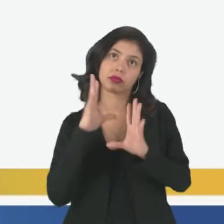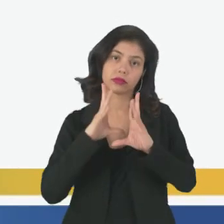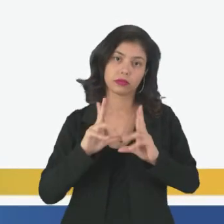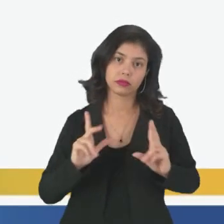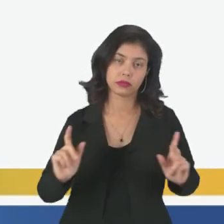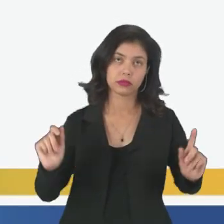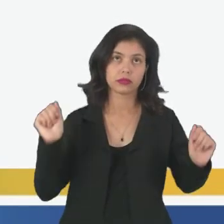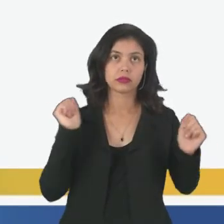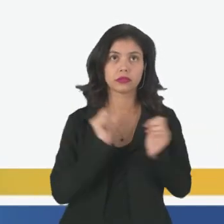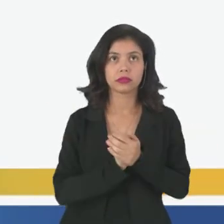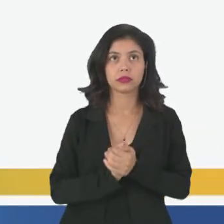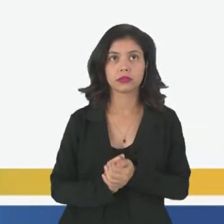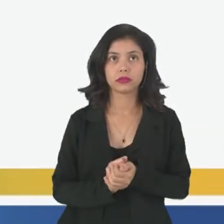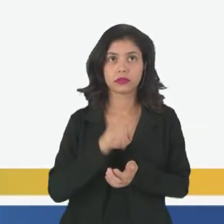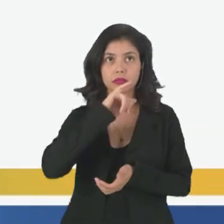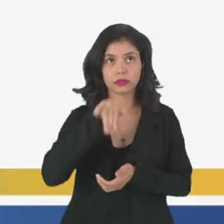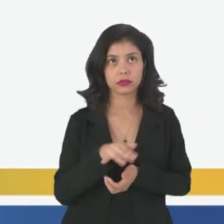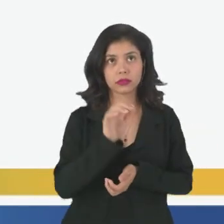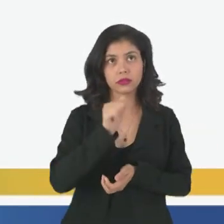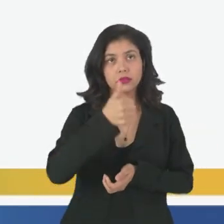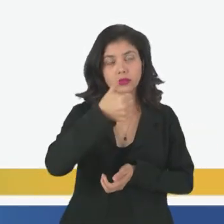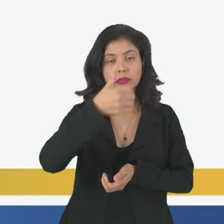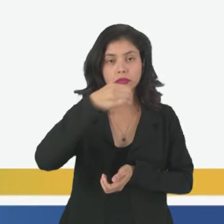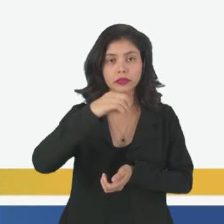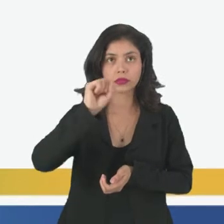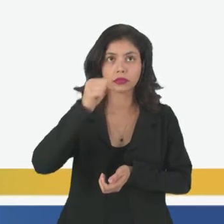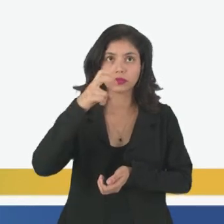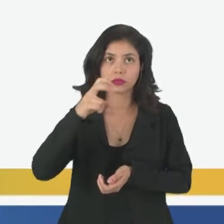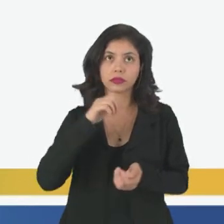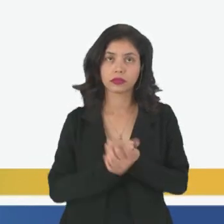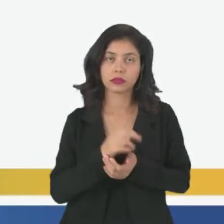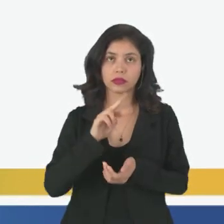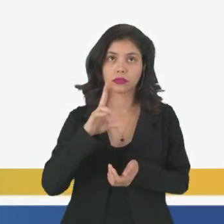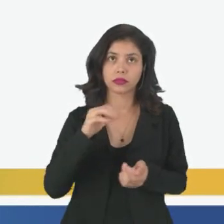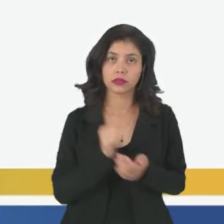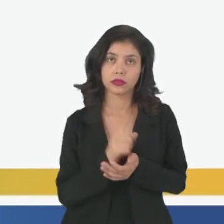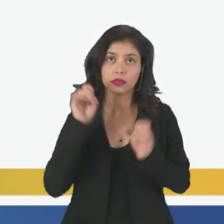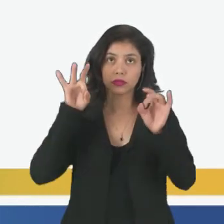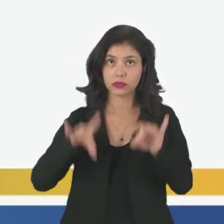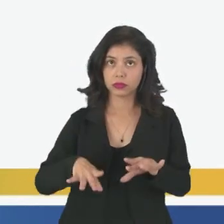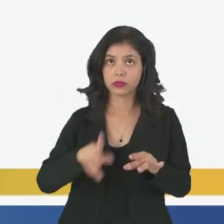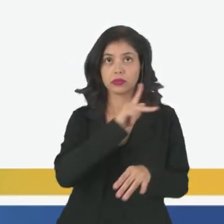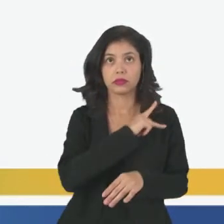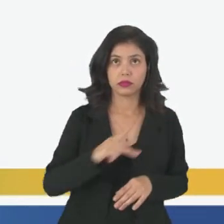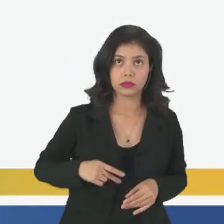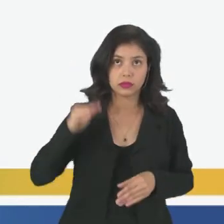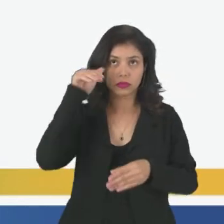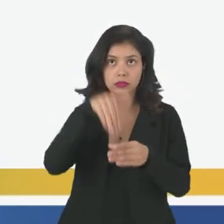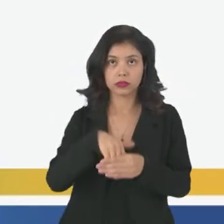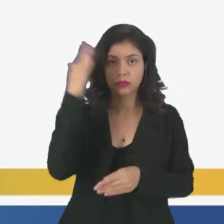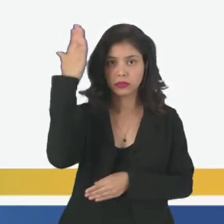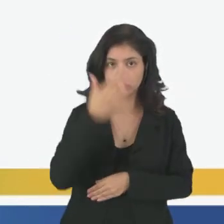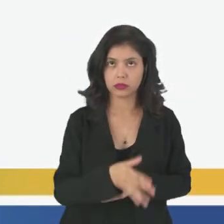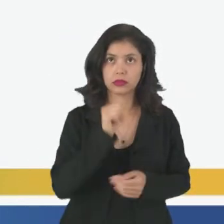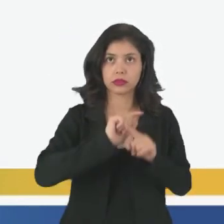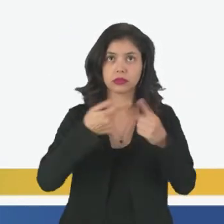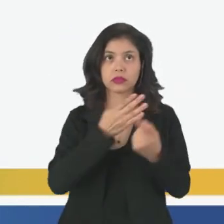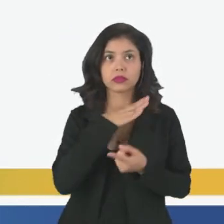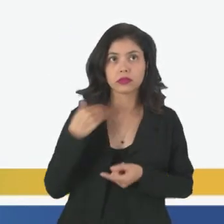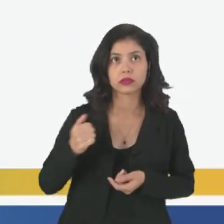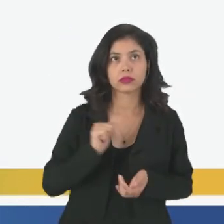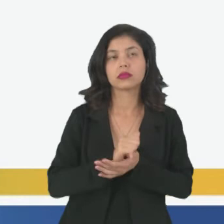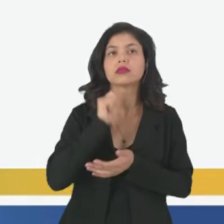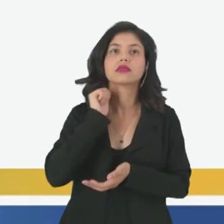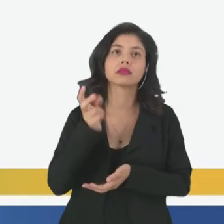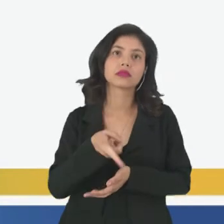lento, certo? Em janeiro de 1985, Tancredo Neves foi o último presidente eleito indiretamente, mas morreu em